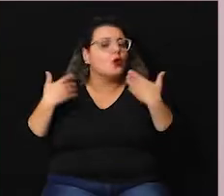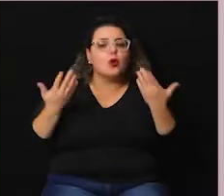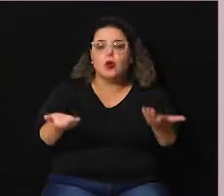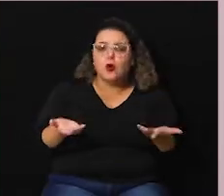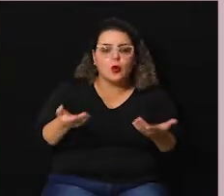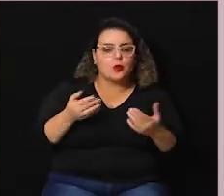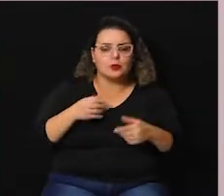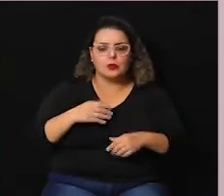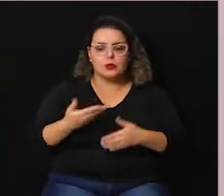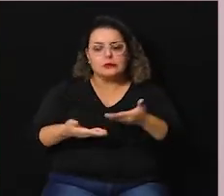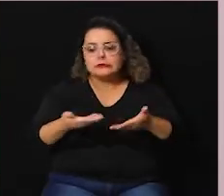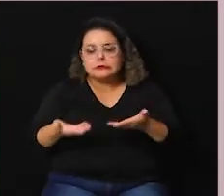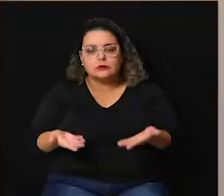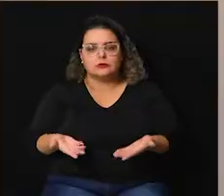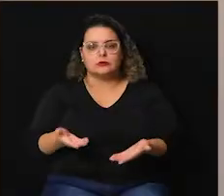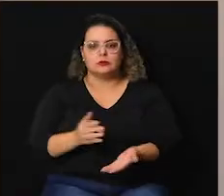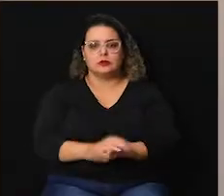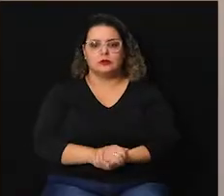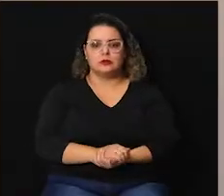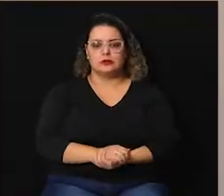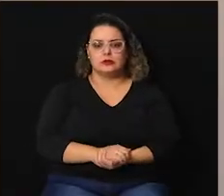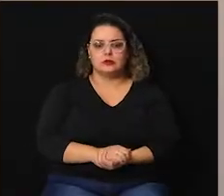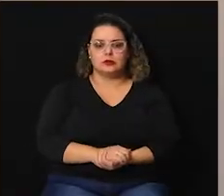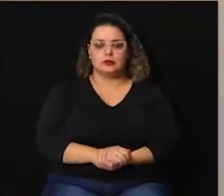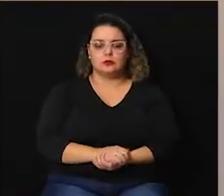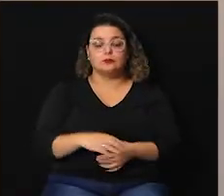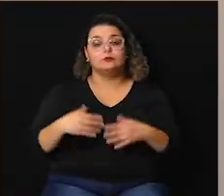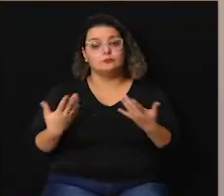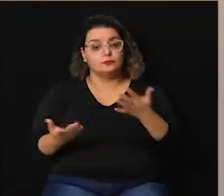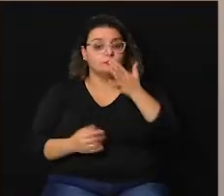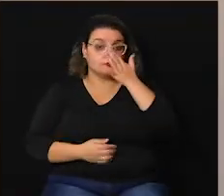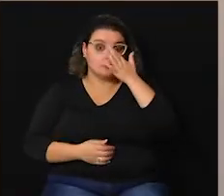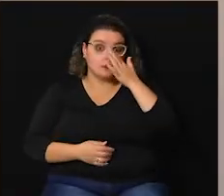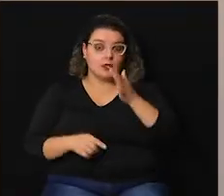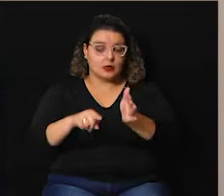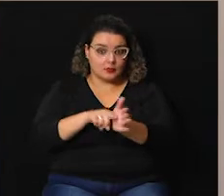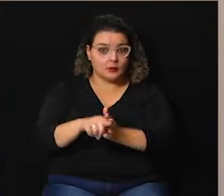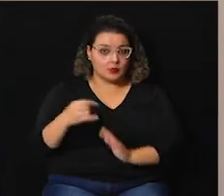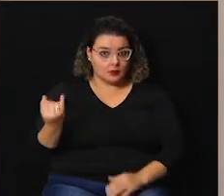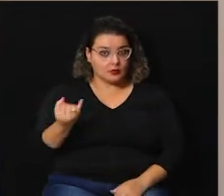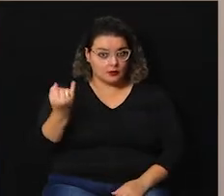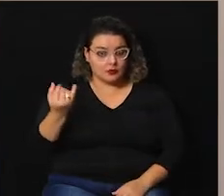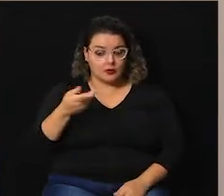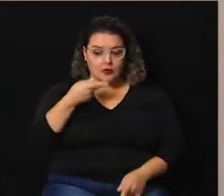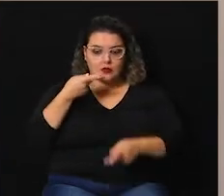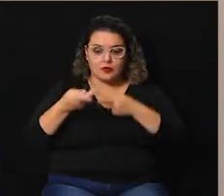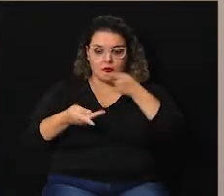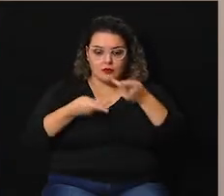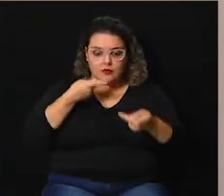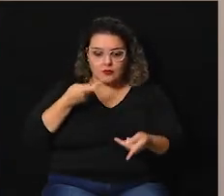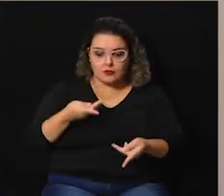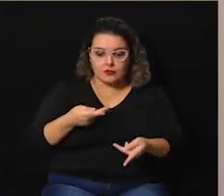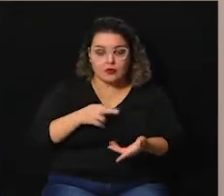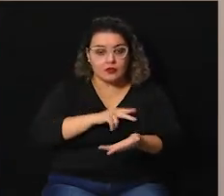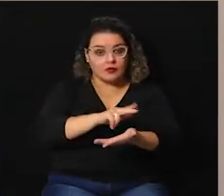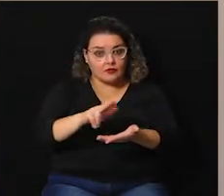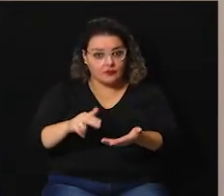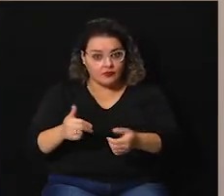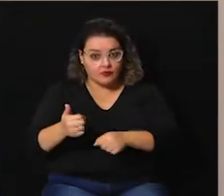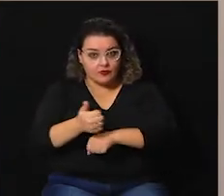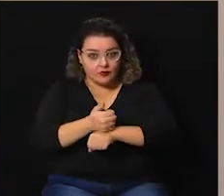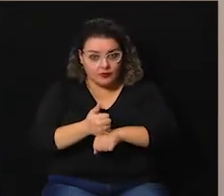que funciona, doutor? Olha, essa pergunta é interessante, porque a gente está falando em equipe